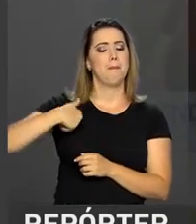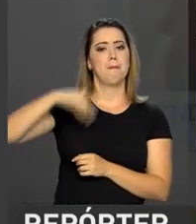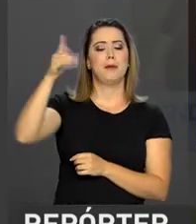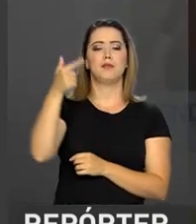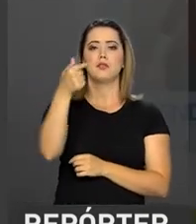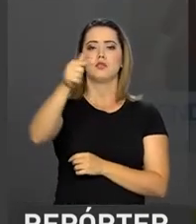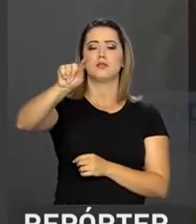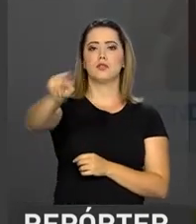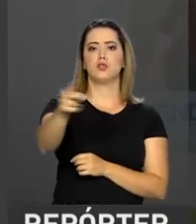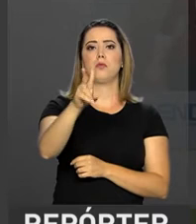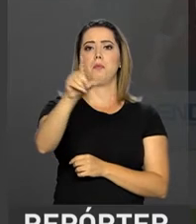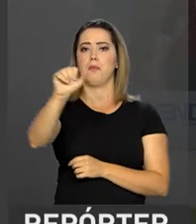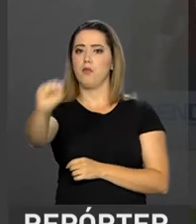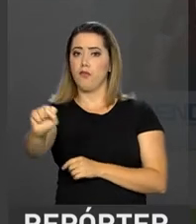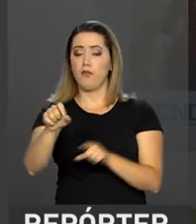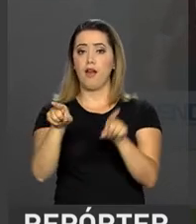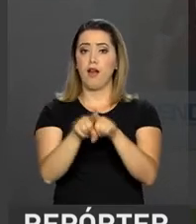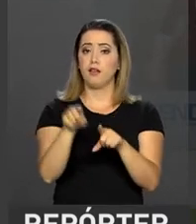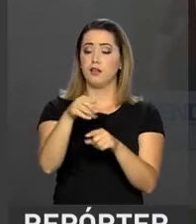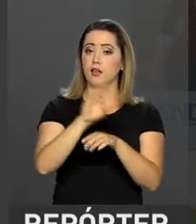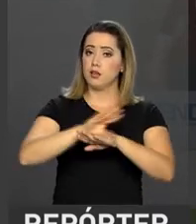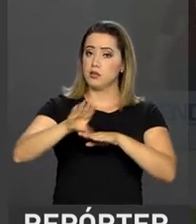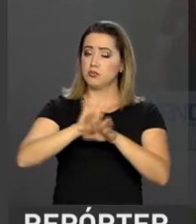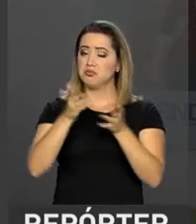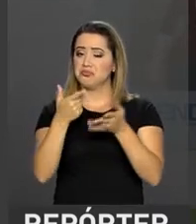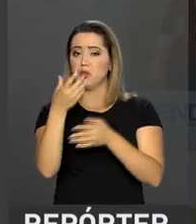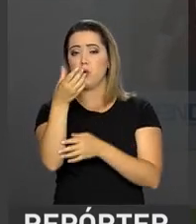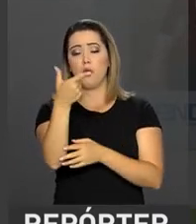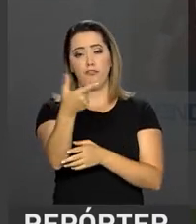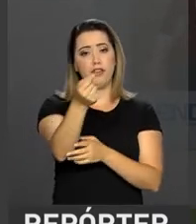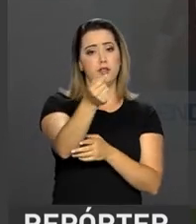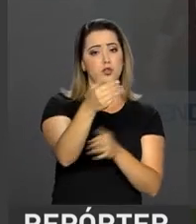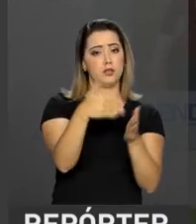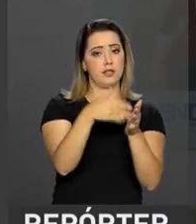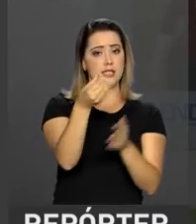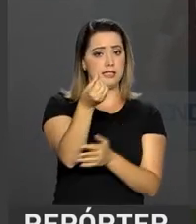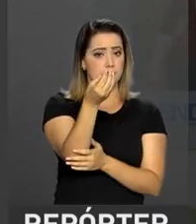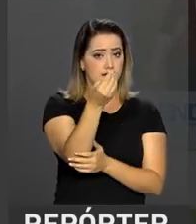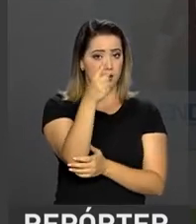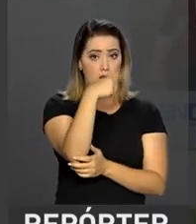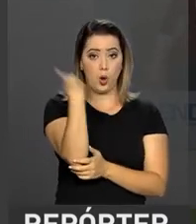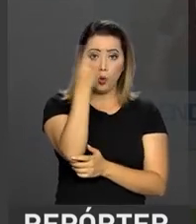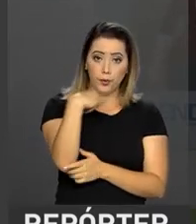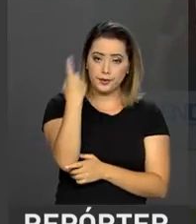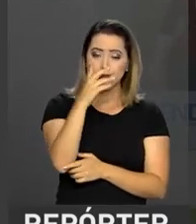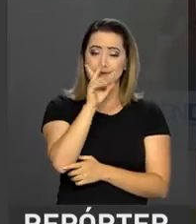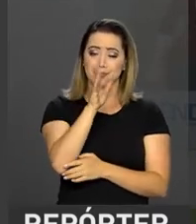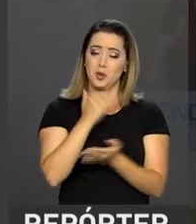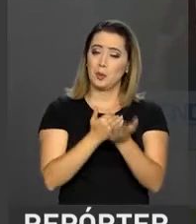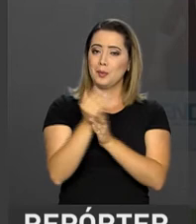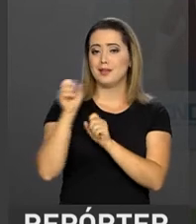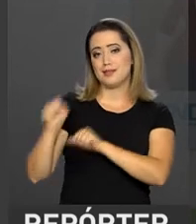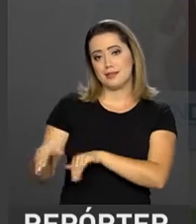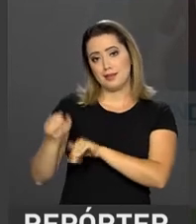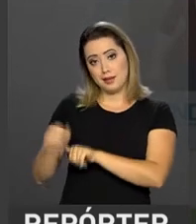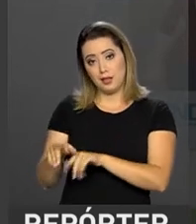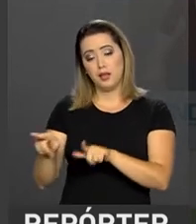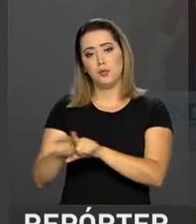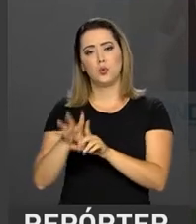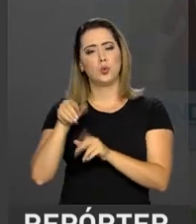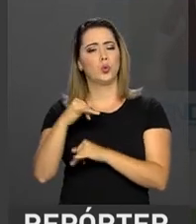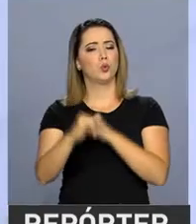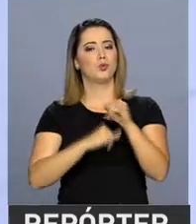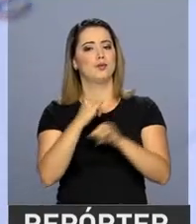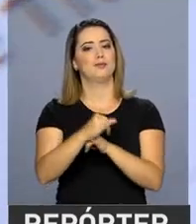7 mil vagas e os cursos duram entre 20 e 60 horas as aulas começam em setembro tudo pela